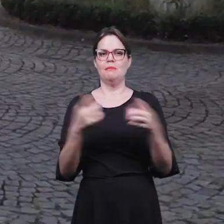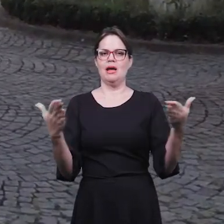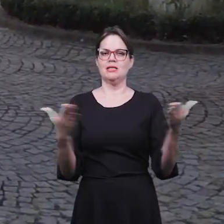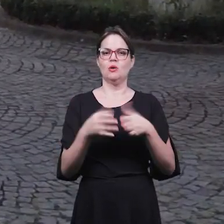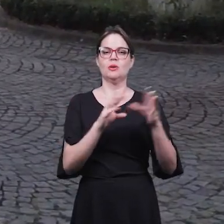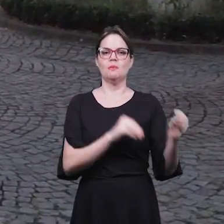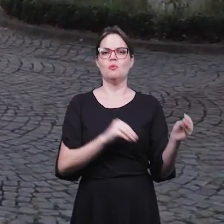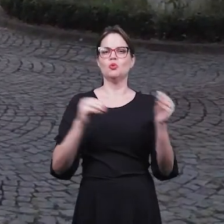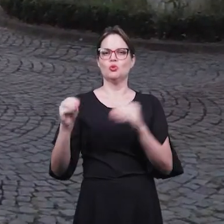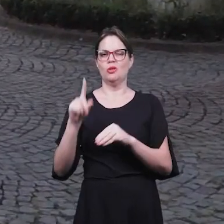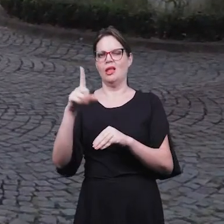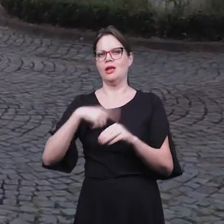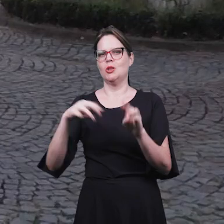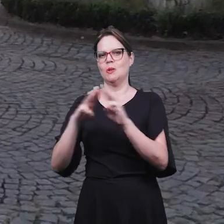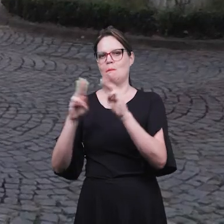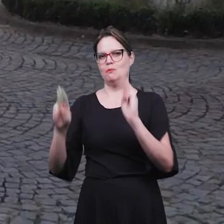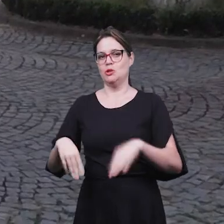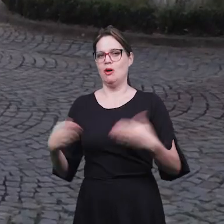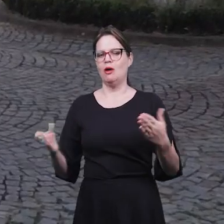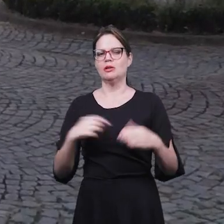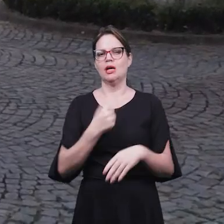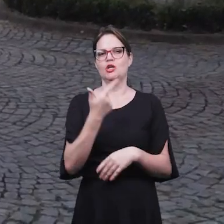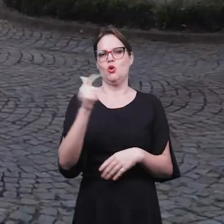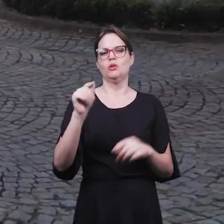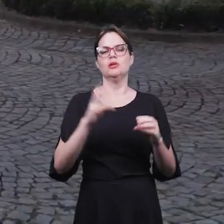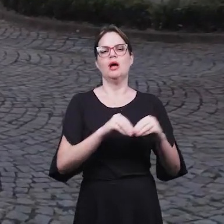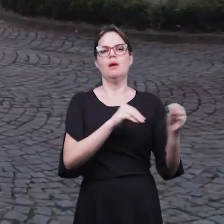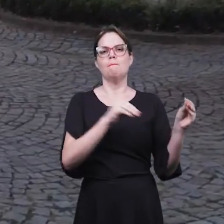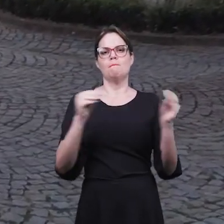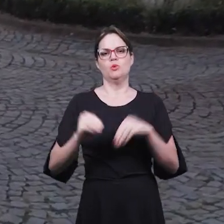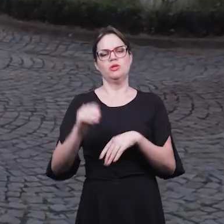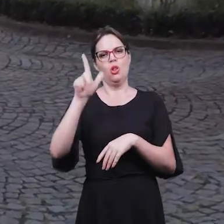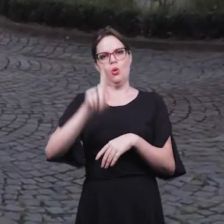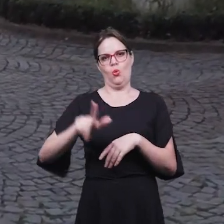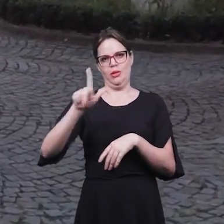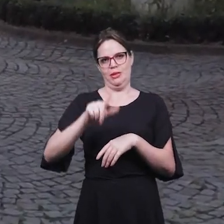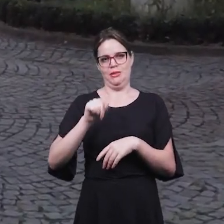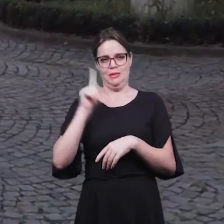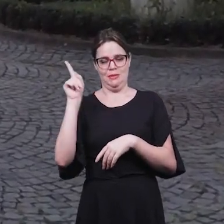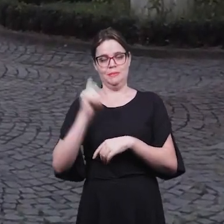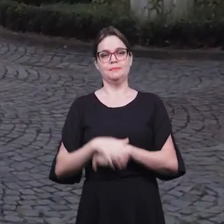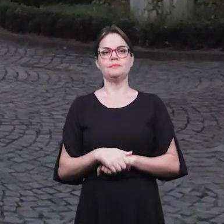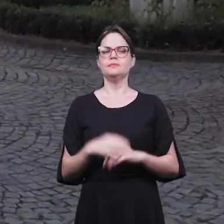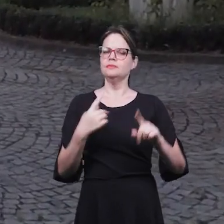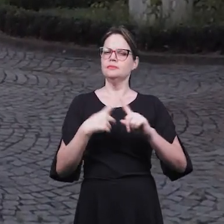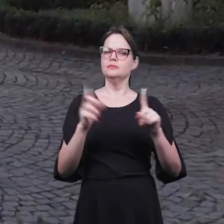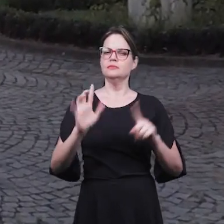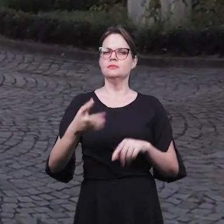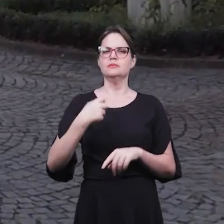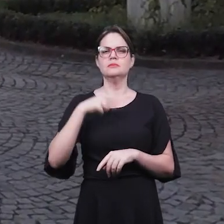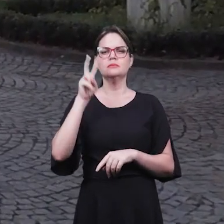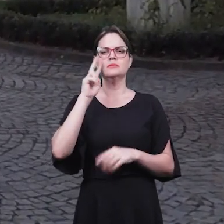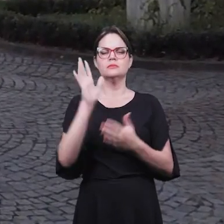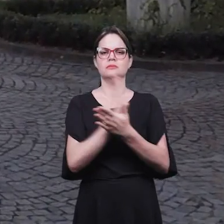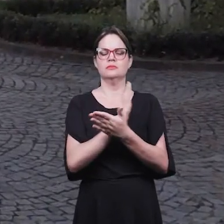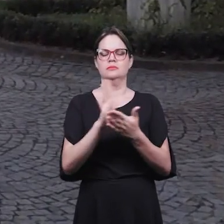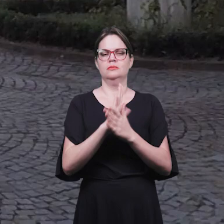Museu de Londres. Mas eu já vi alguns vídeos que